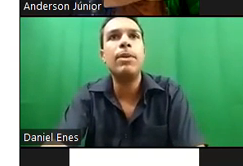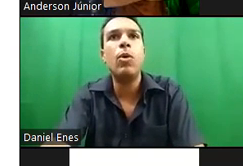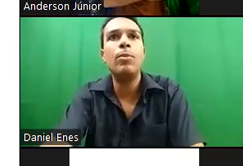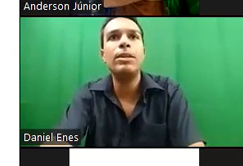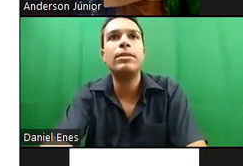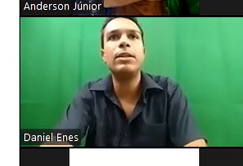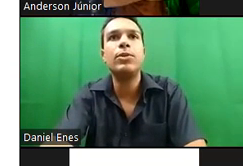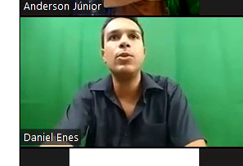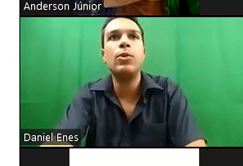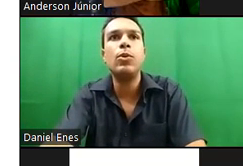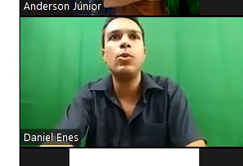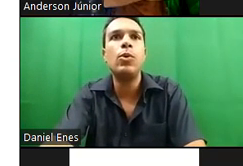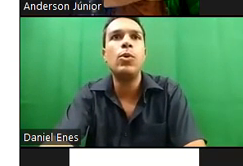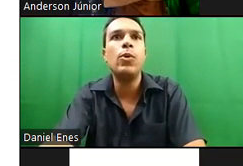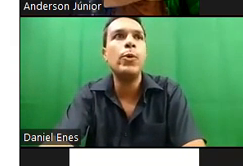mão, ou aumentando